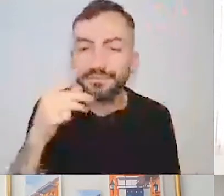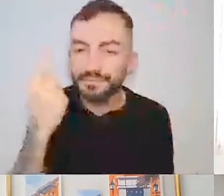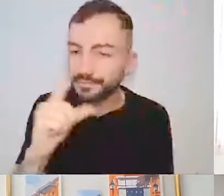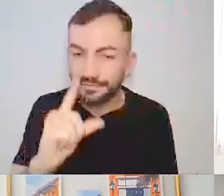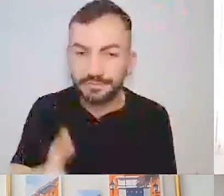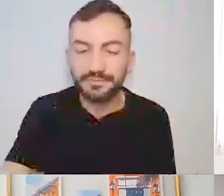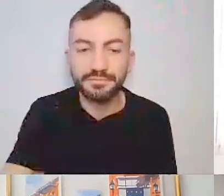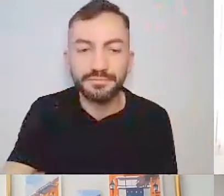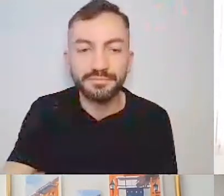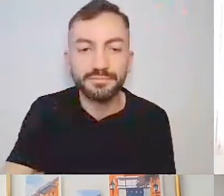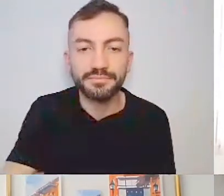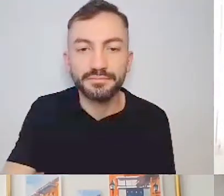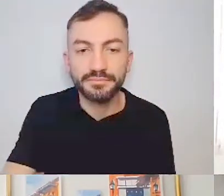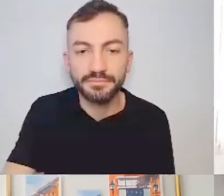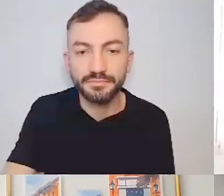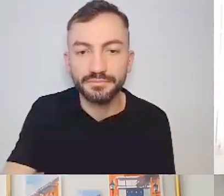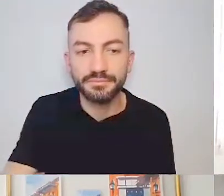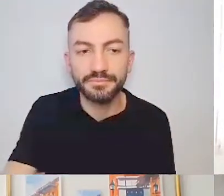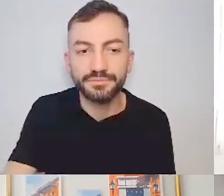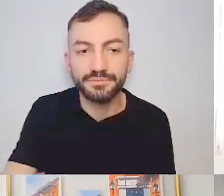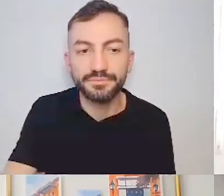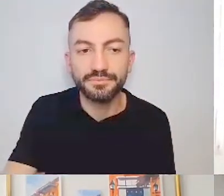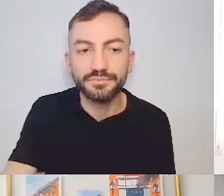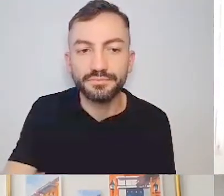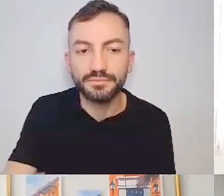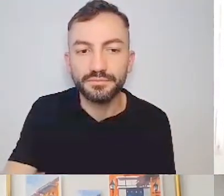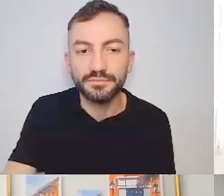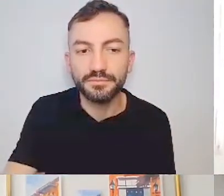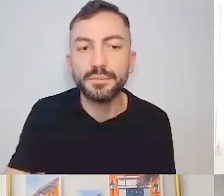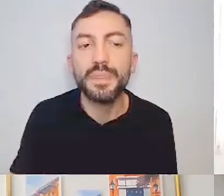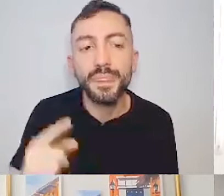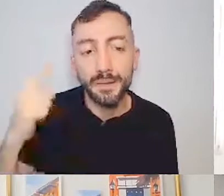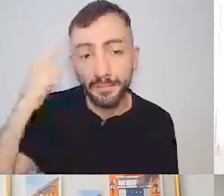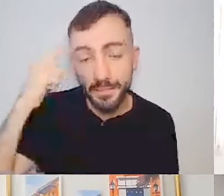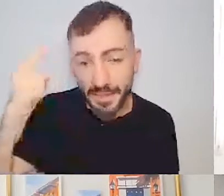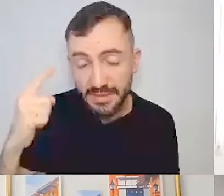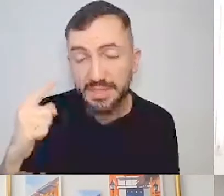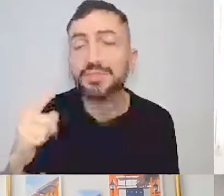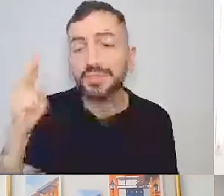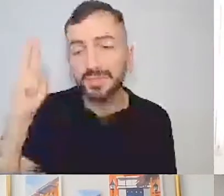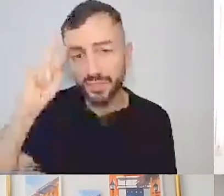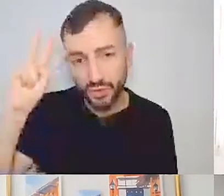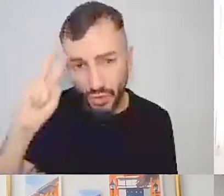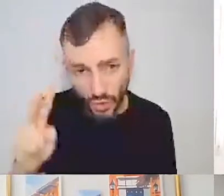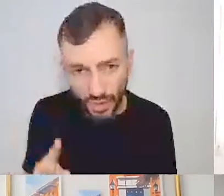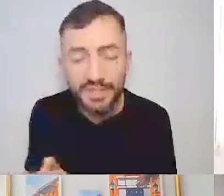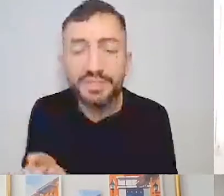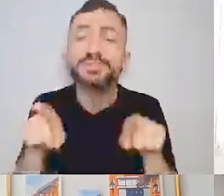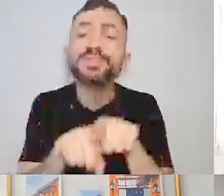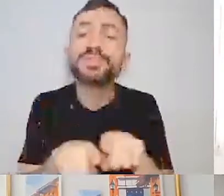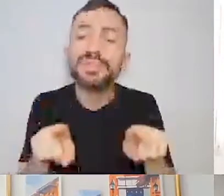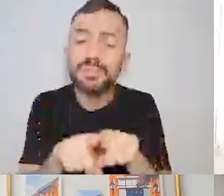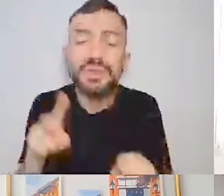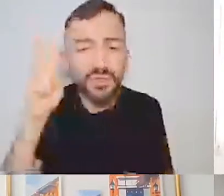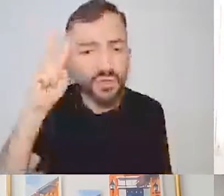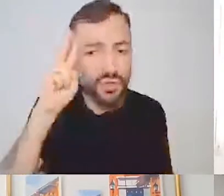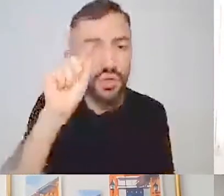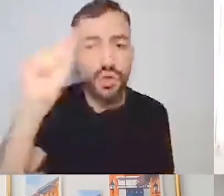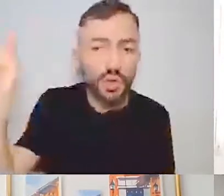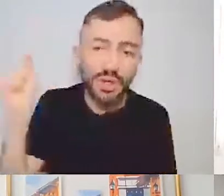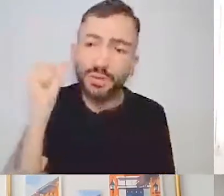fala. Pensando nas histórias, a importância das histórias e as histórias das mulheres, que têm sua